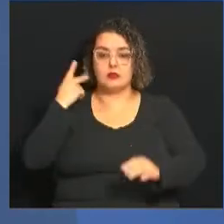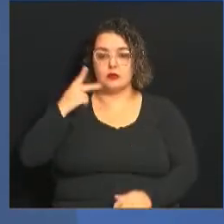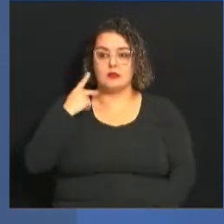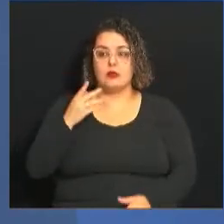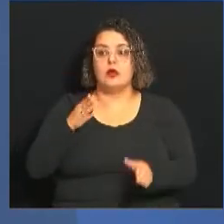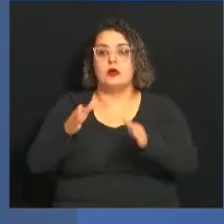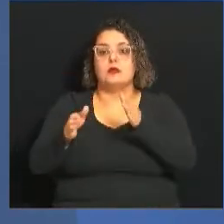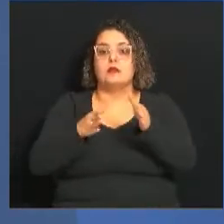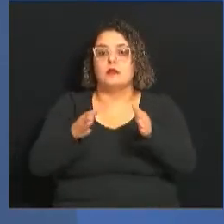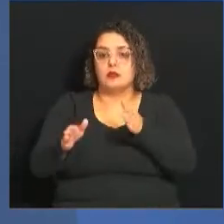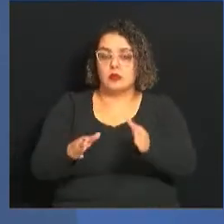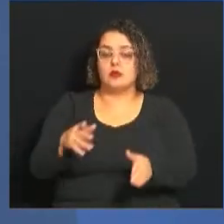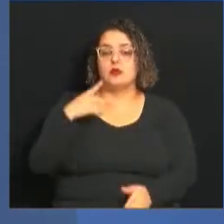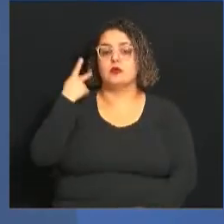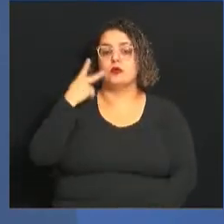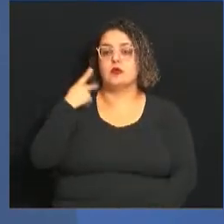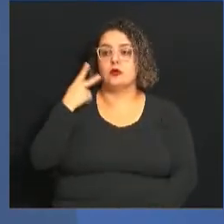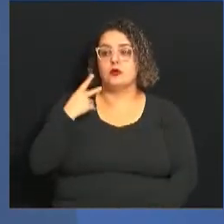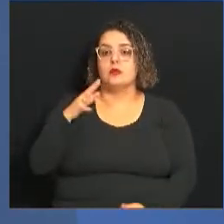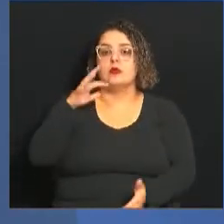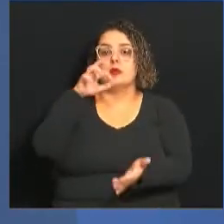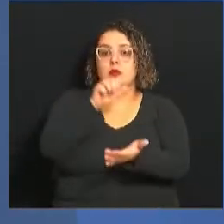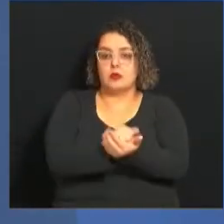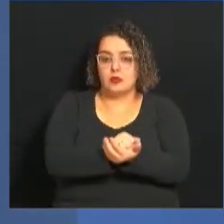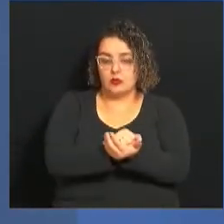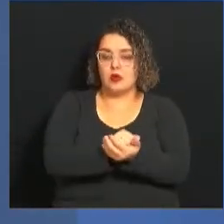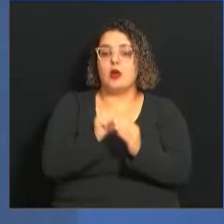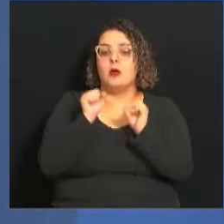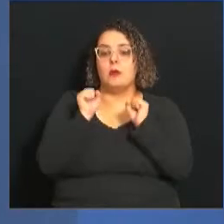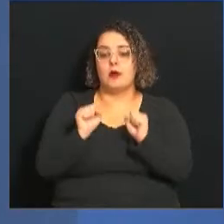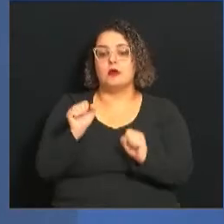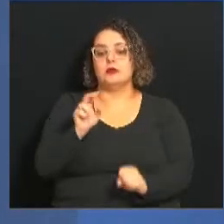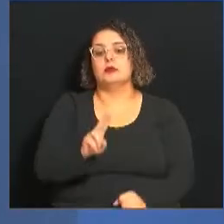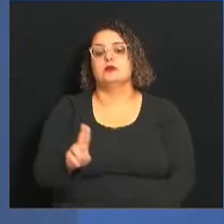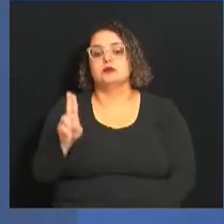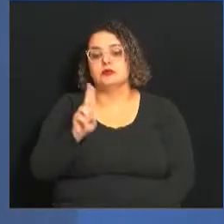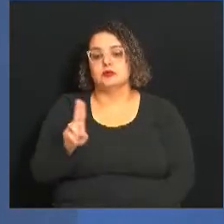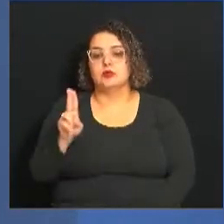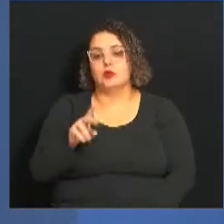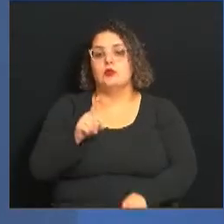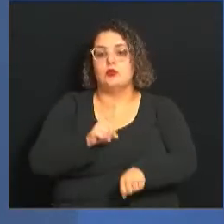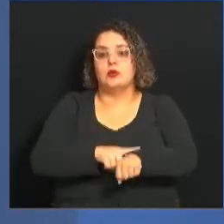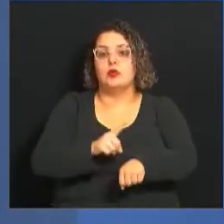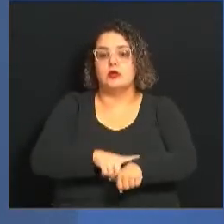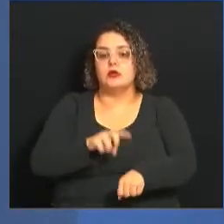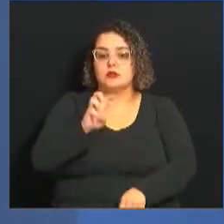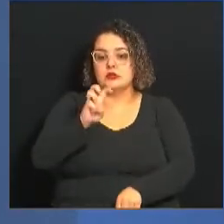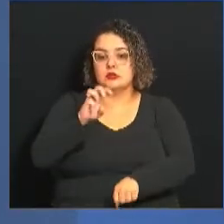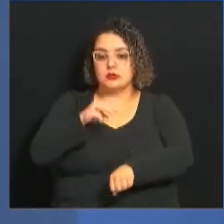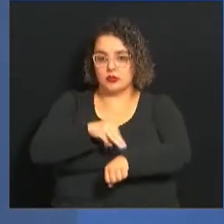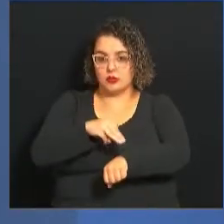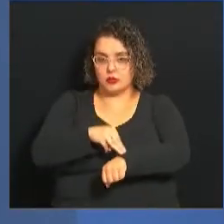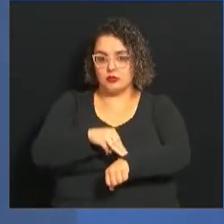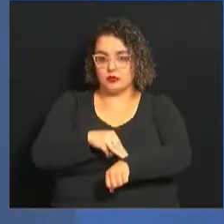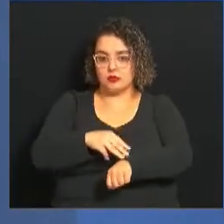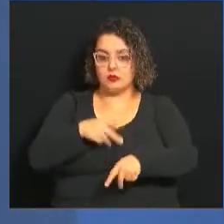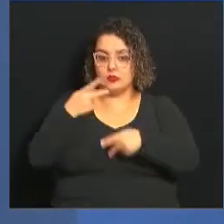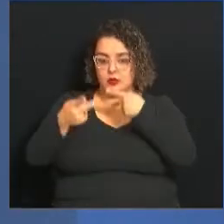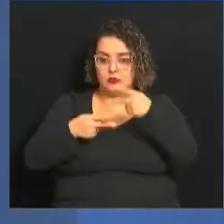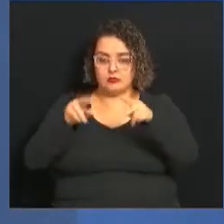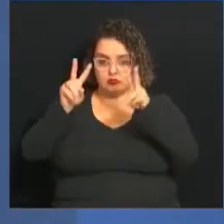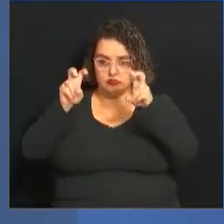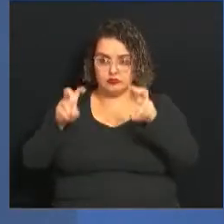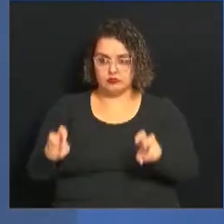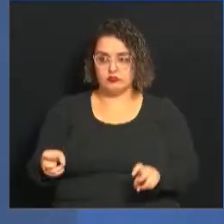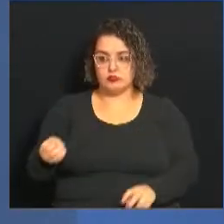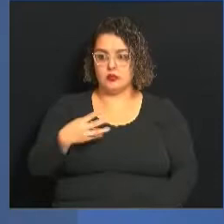que os parlamentares inscritos podem usar a tribuna por até 5 minutos falando sobre um tema livre. Aí, então,